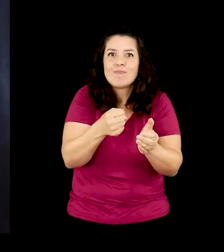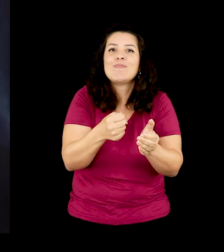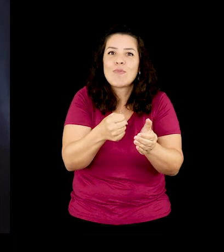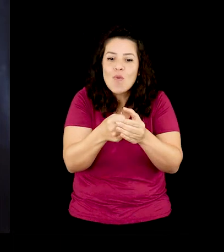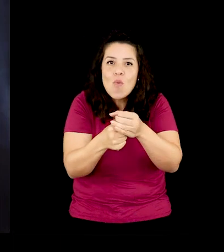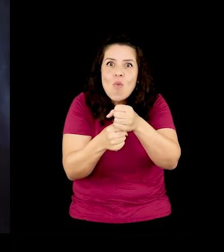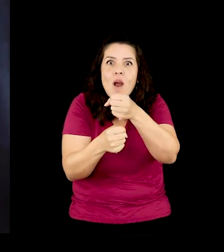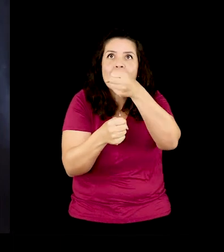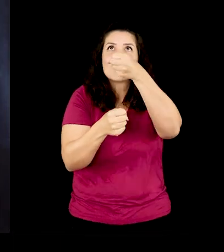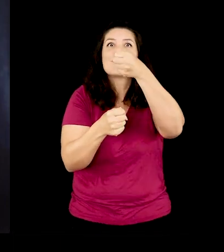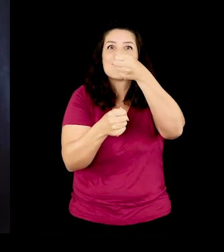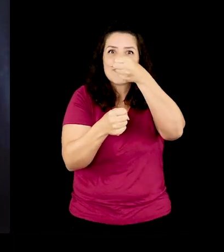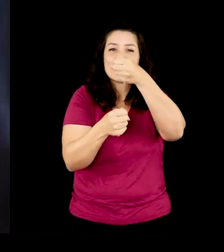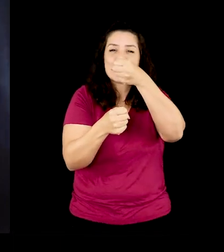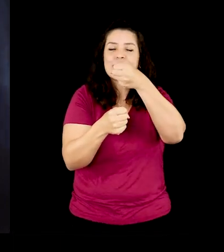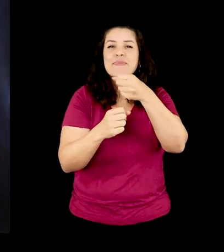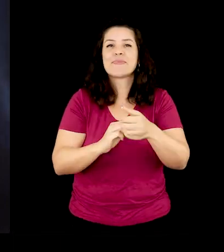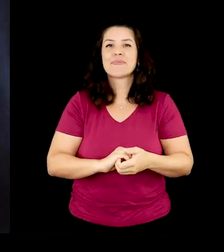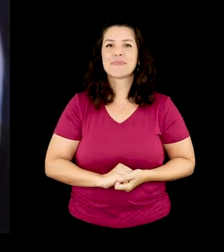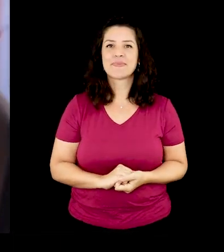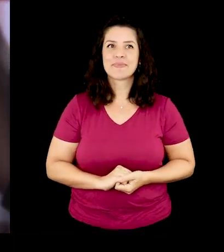o cabinho do nosso guarda-chuva.